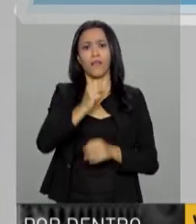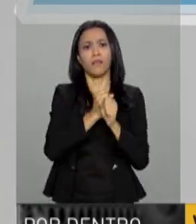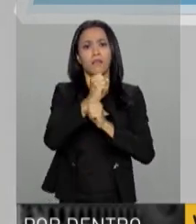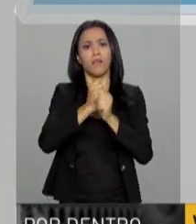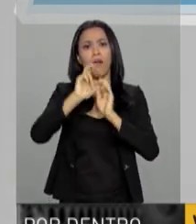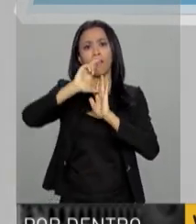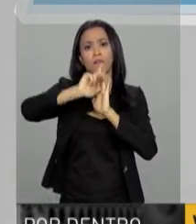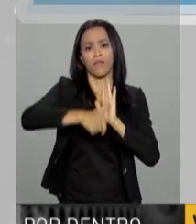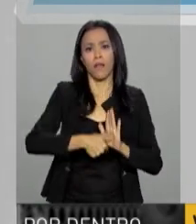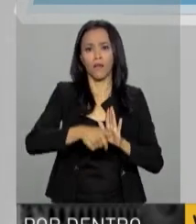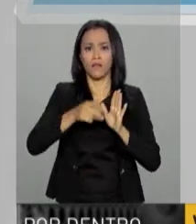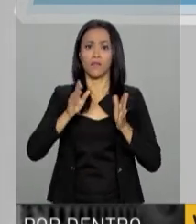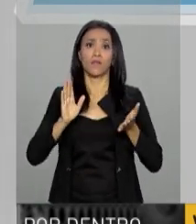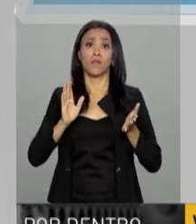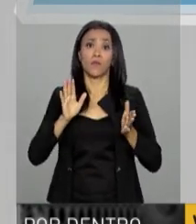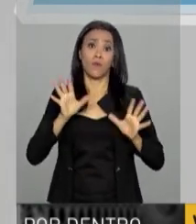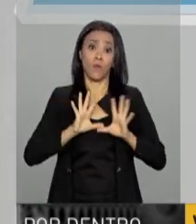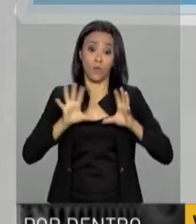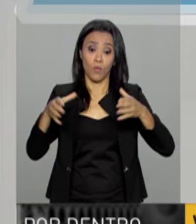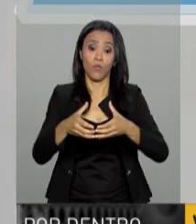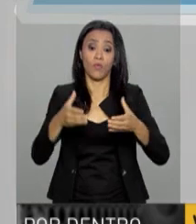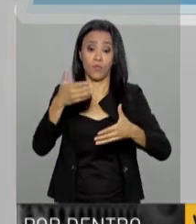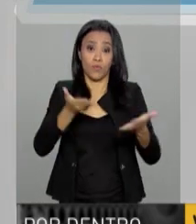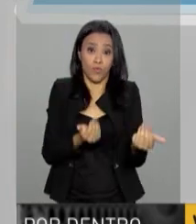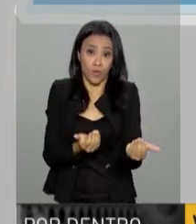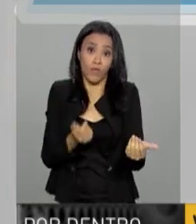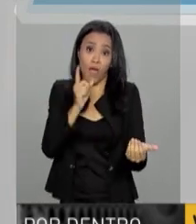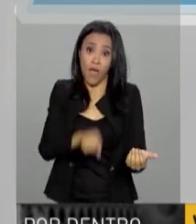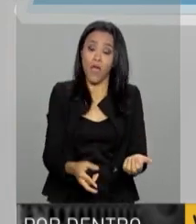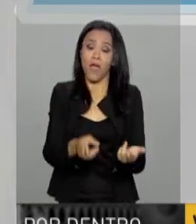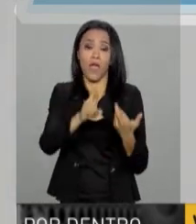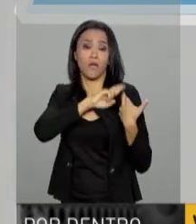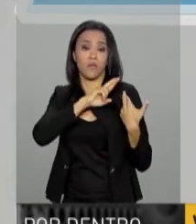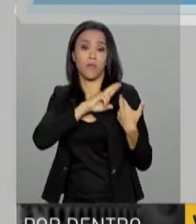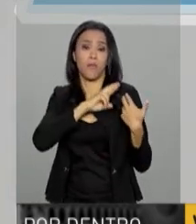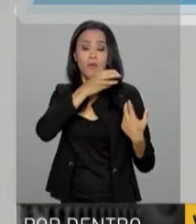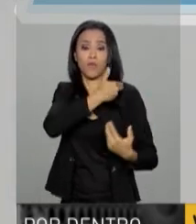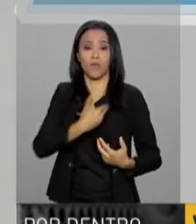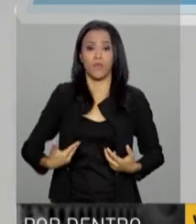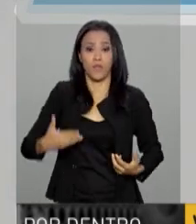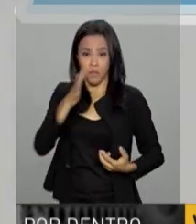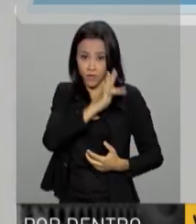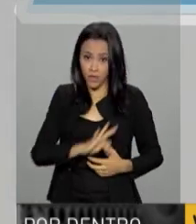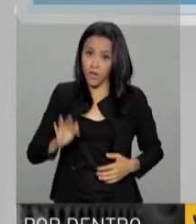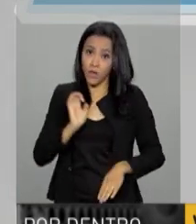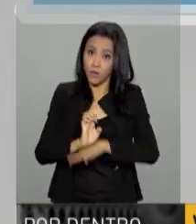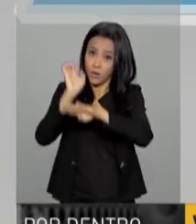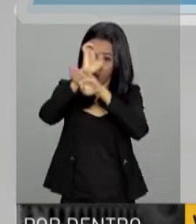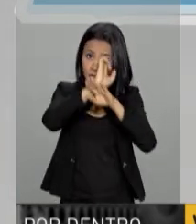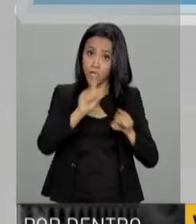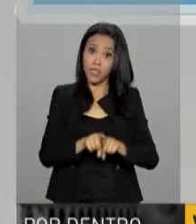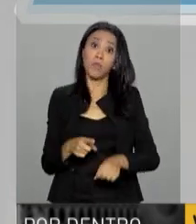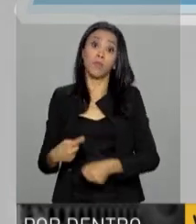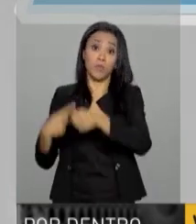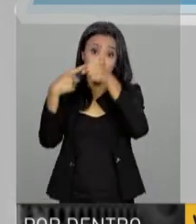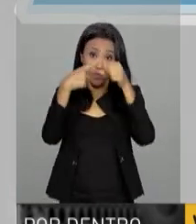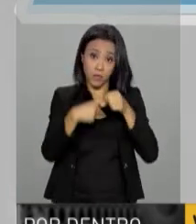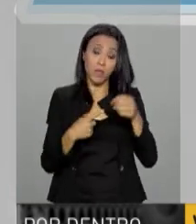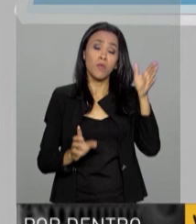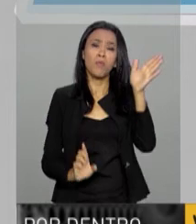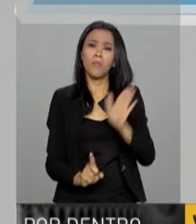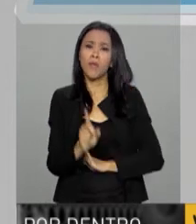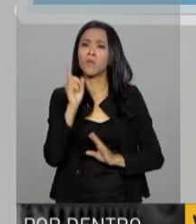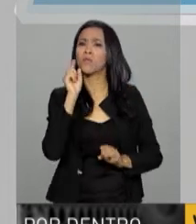nossos jovens uma responsabilidade da união estados e municípios então pergunta o senhor no que o sinal